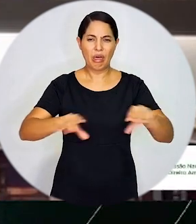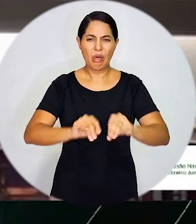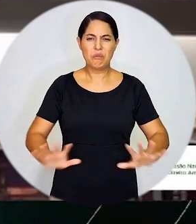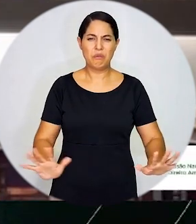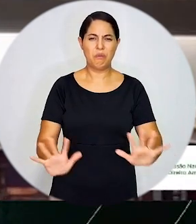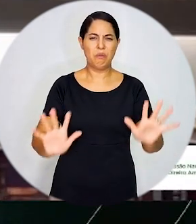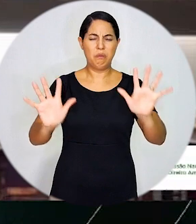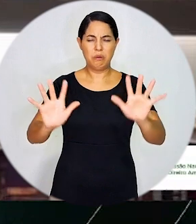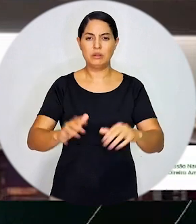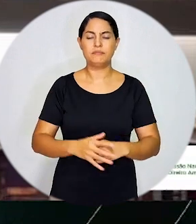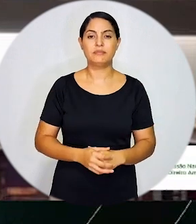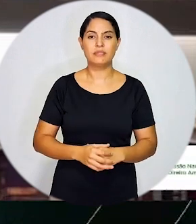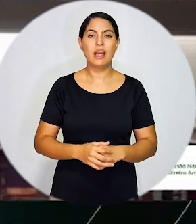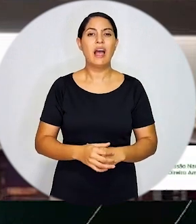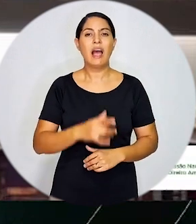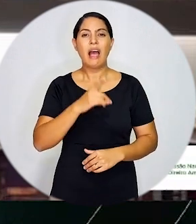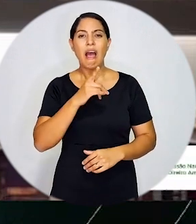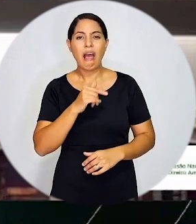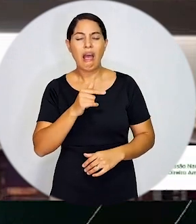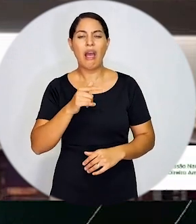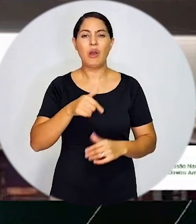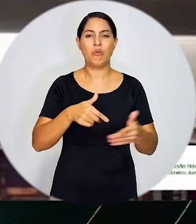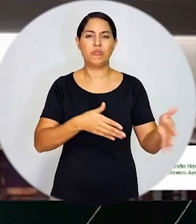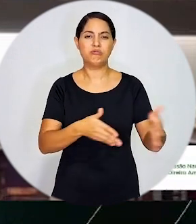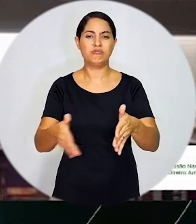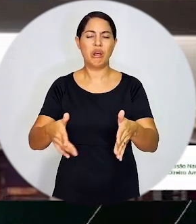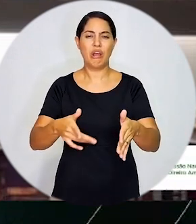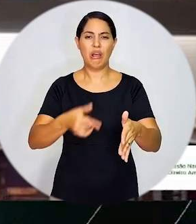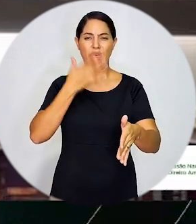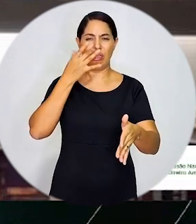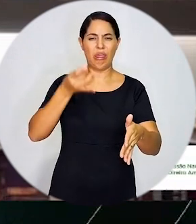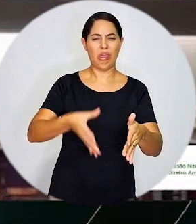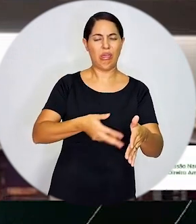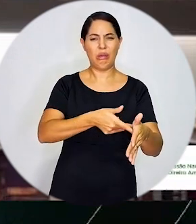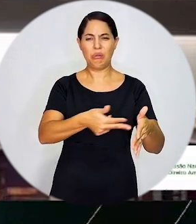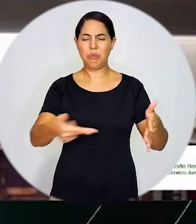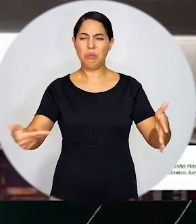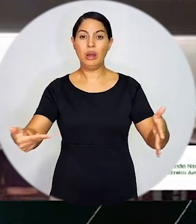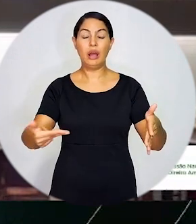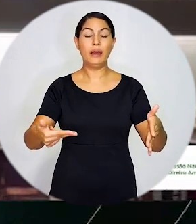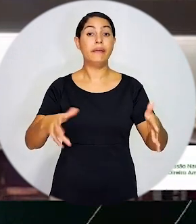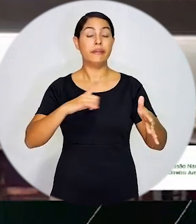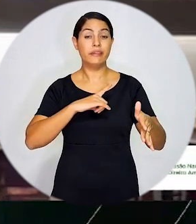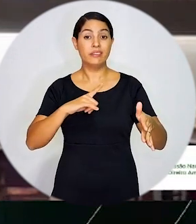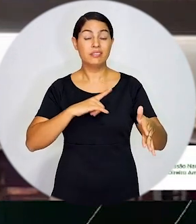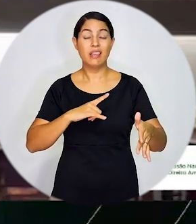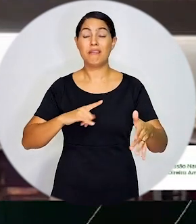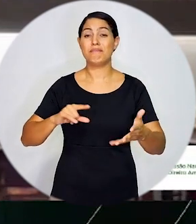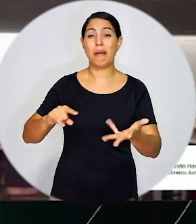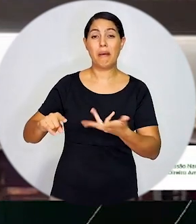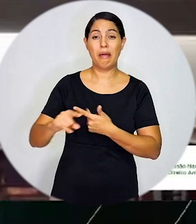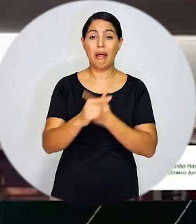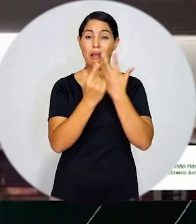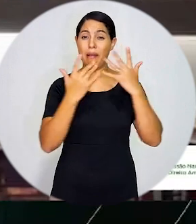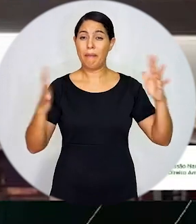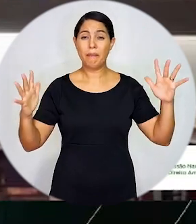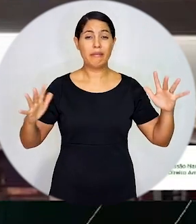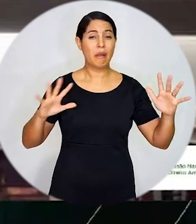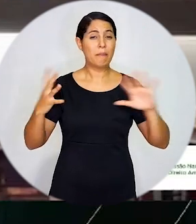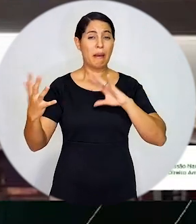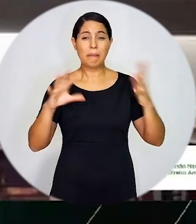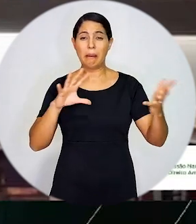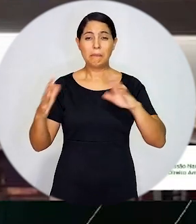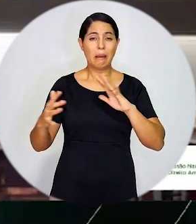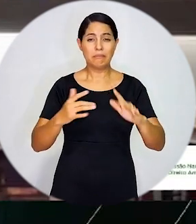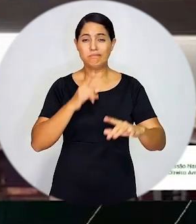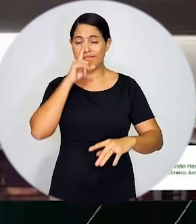de solo, de água, a ausência de normas claras e definidoras de dano e impacto ambiental, o